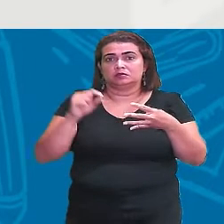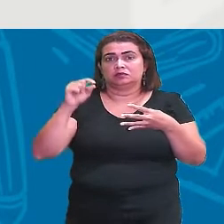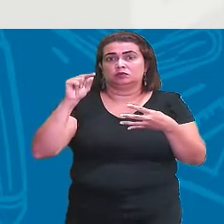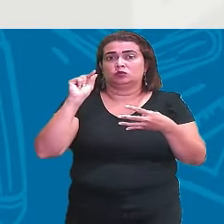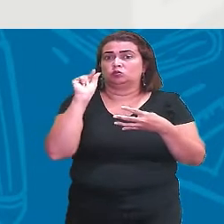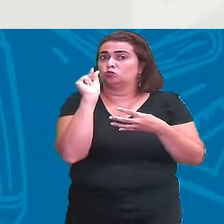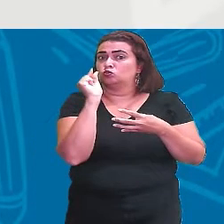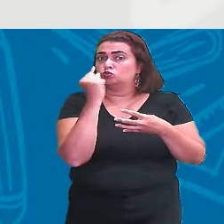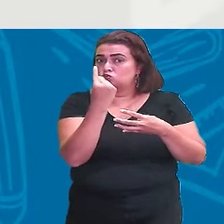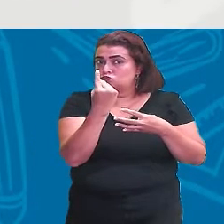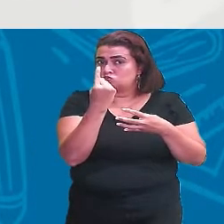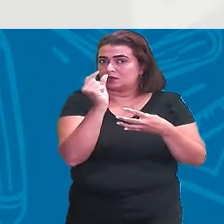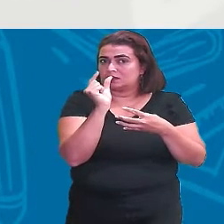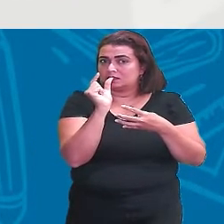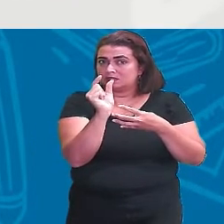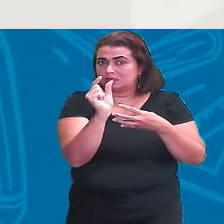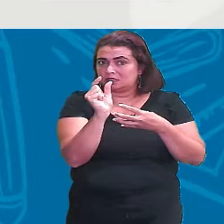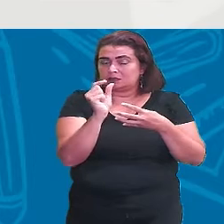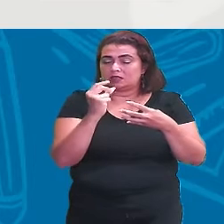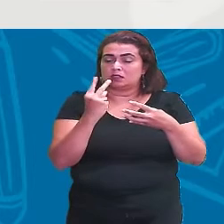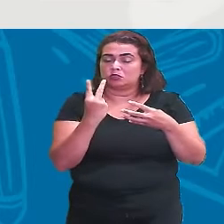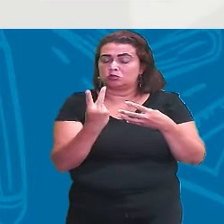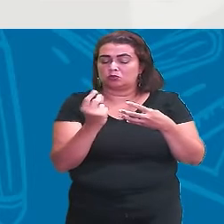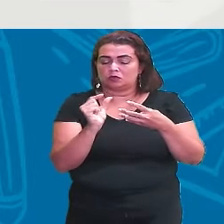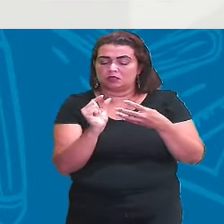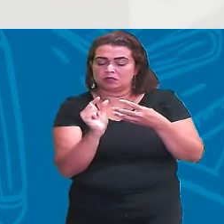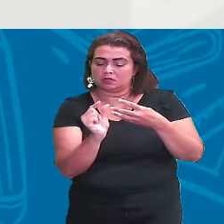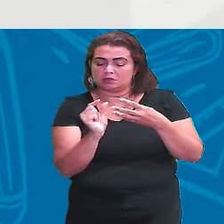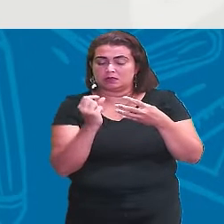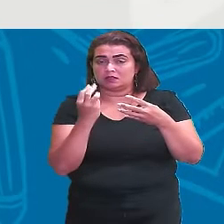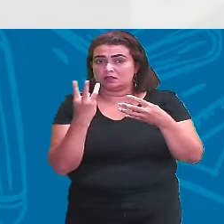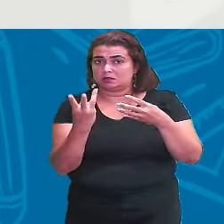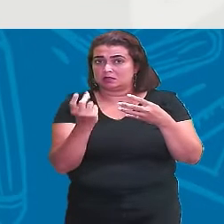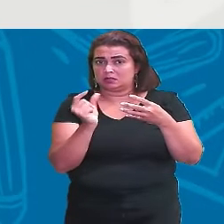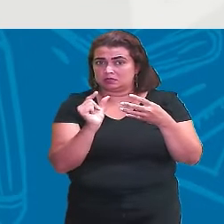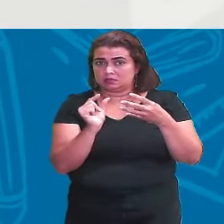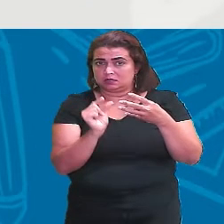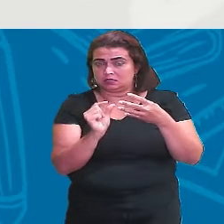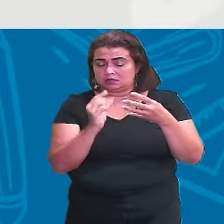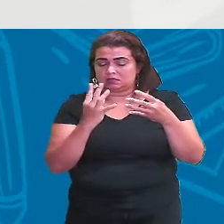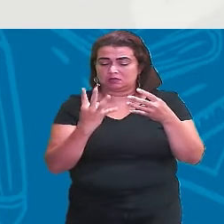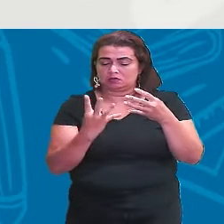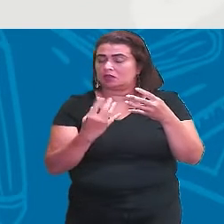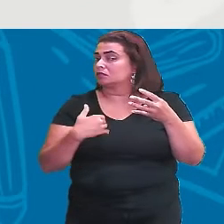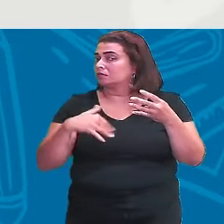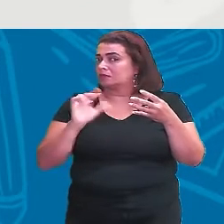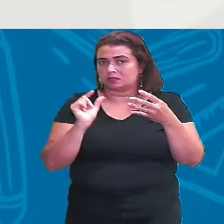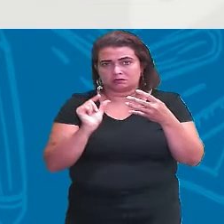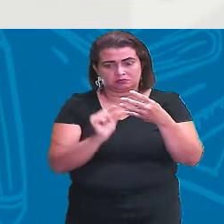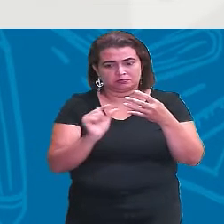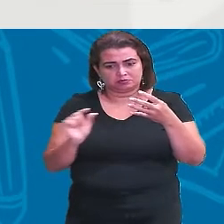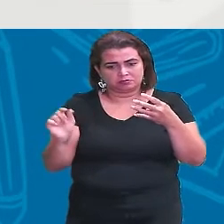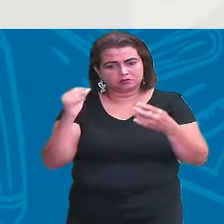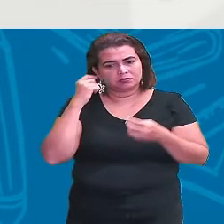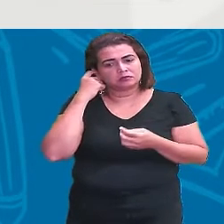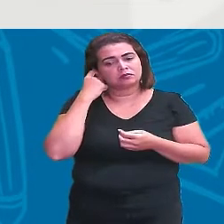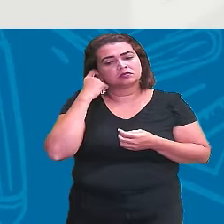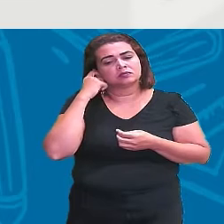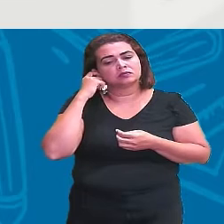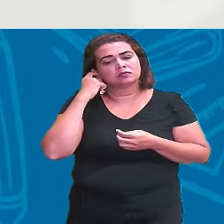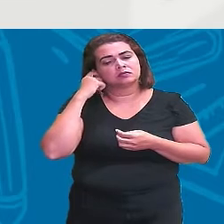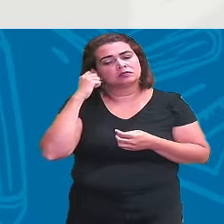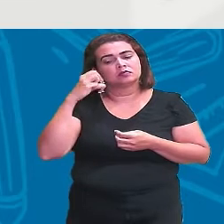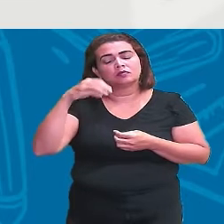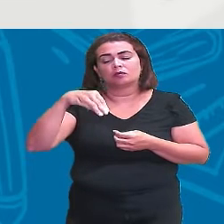e polissílabos. Então, vamos lá. Temos aqui, ó, monossílabo é quando é